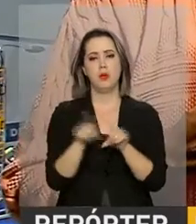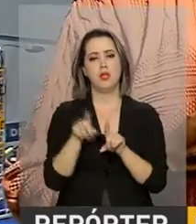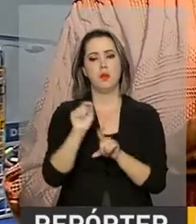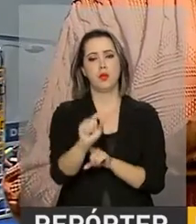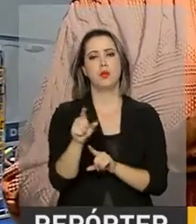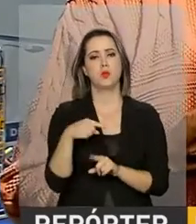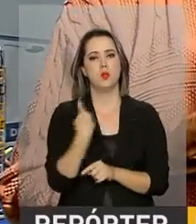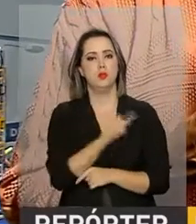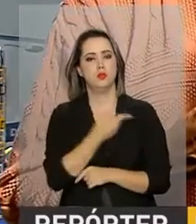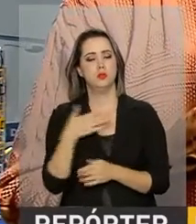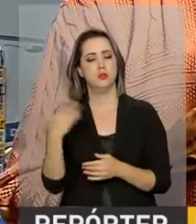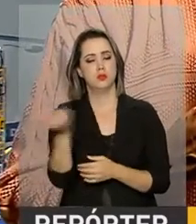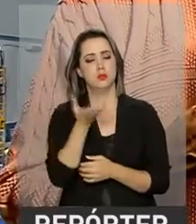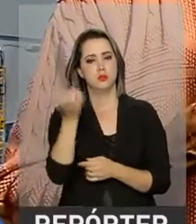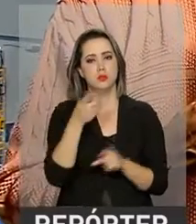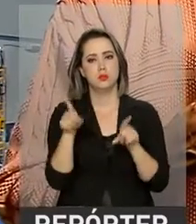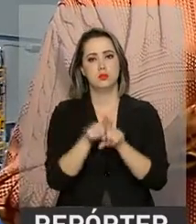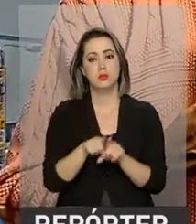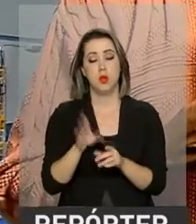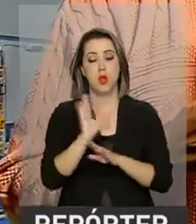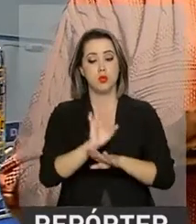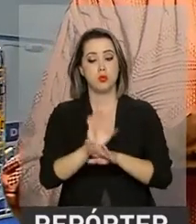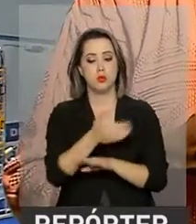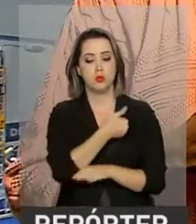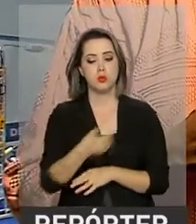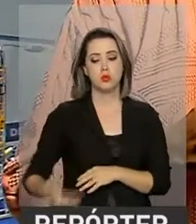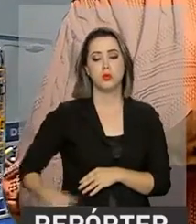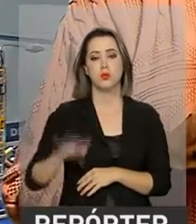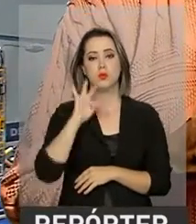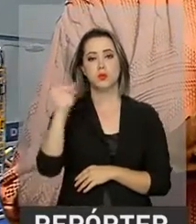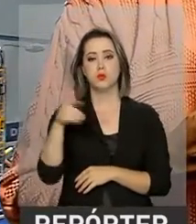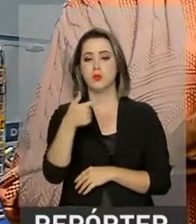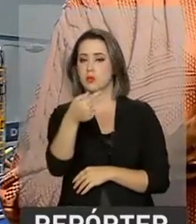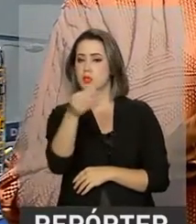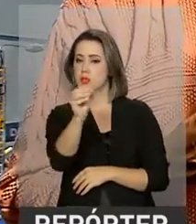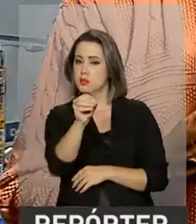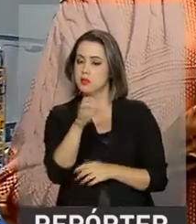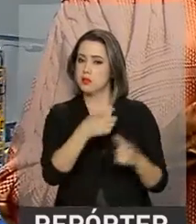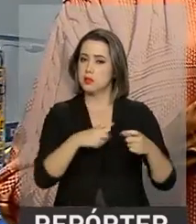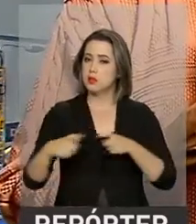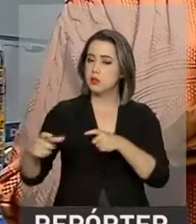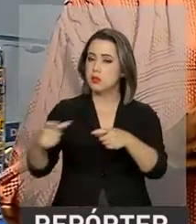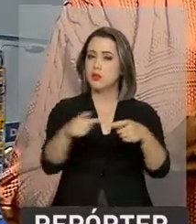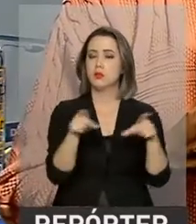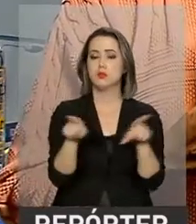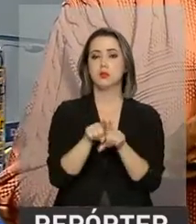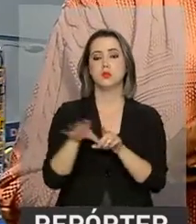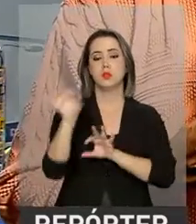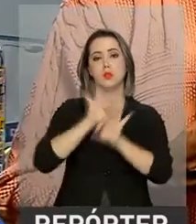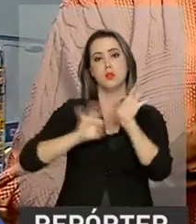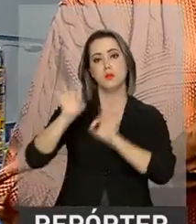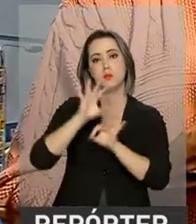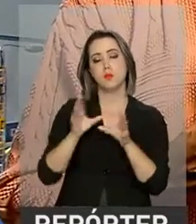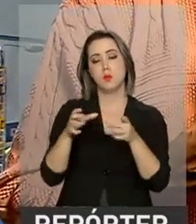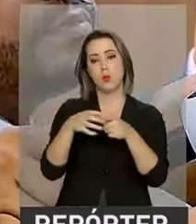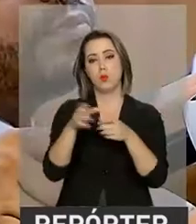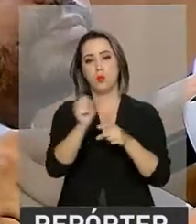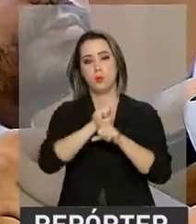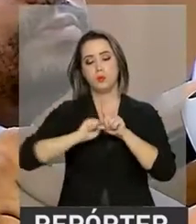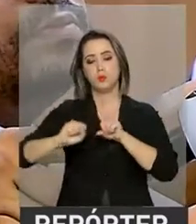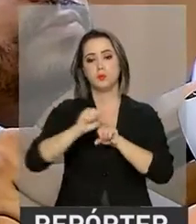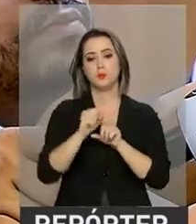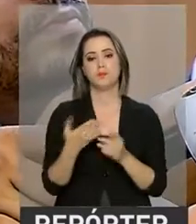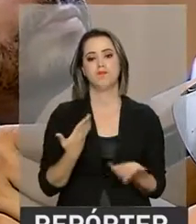que tem o apoio do governo federal e de mais 70 instituições empresariais e organizações da sociedade civil.